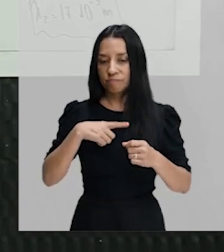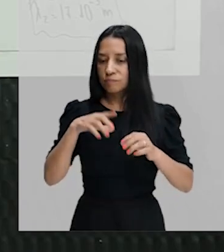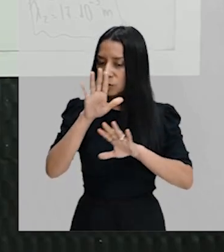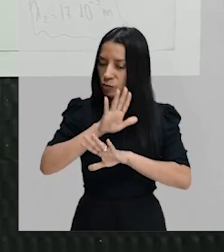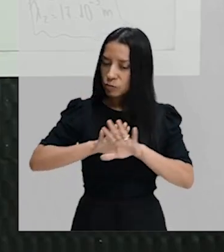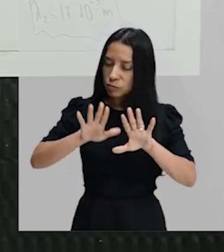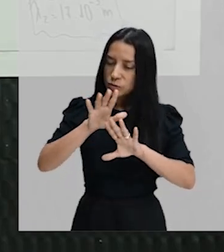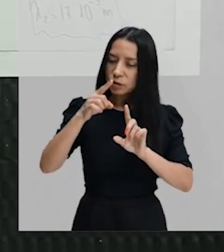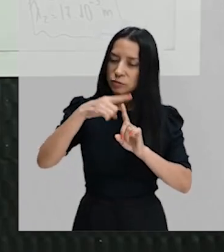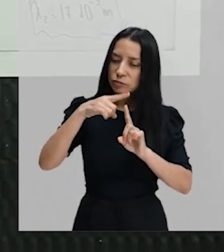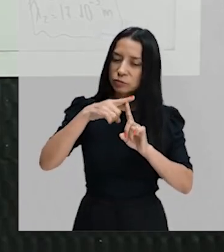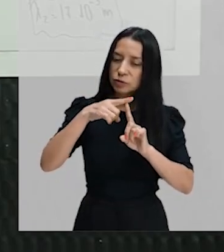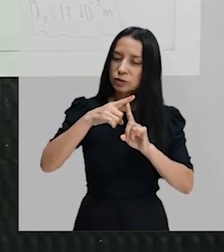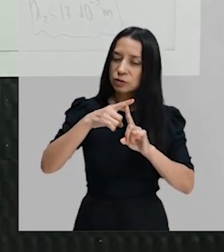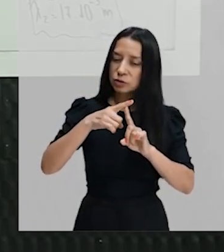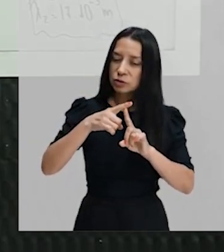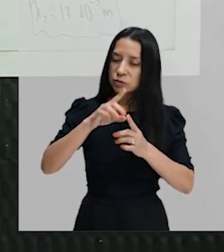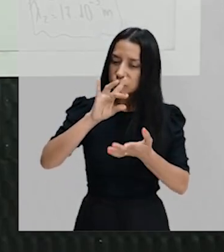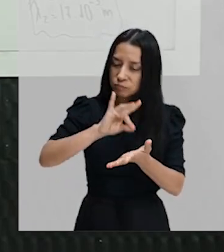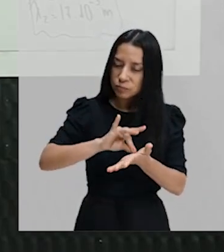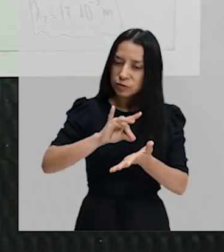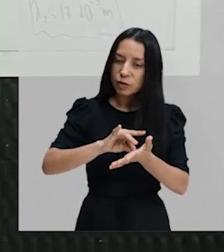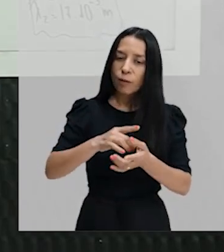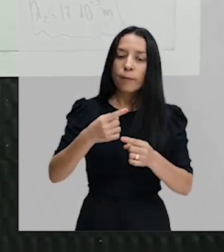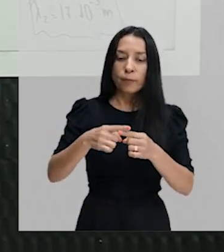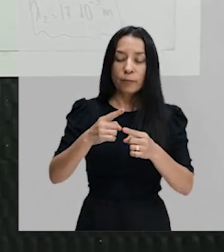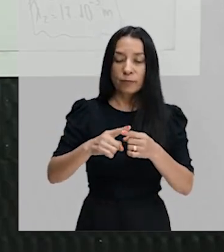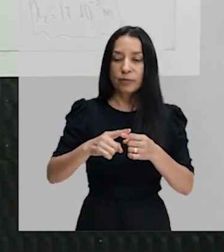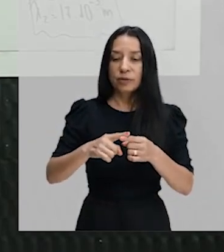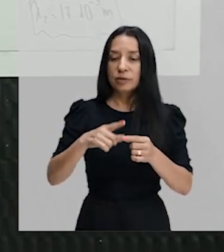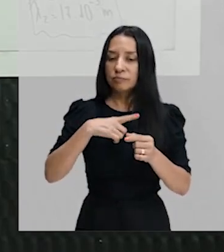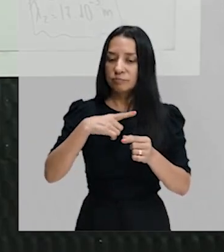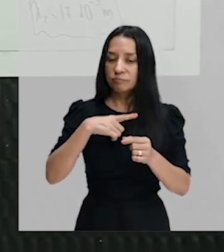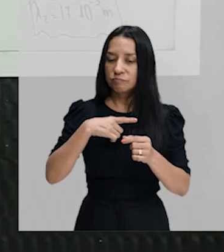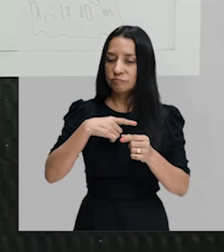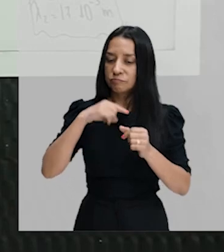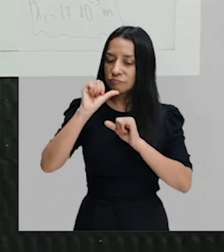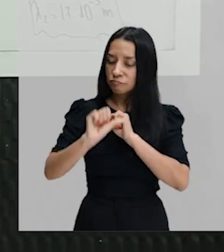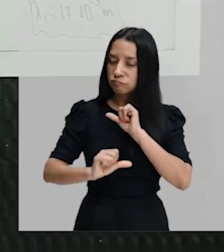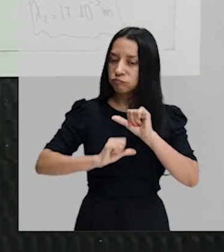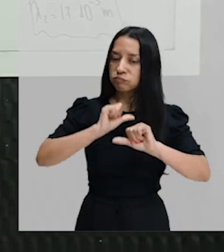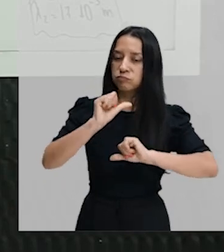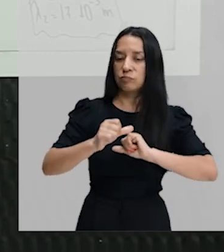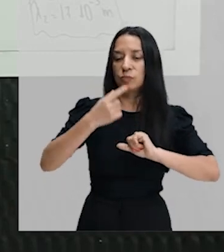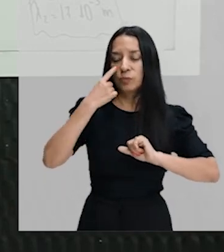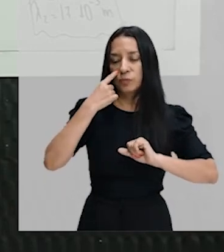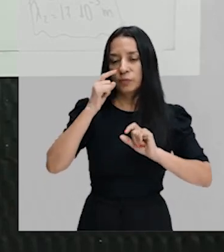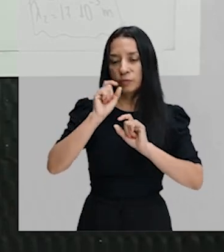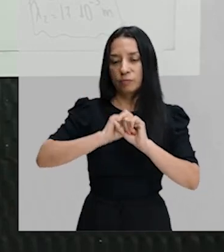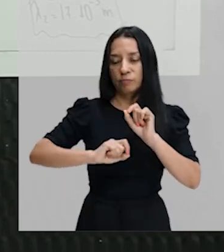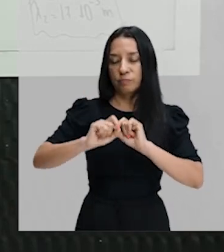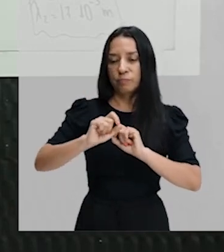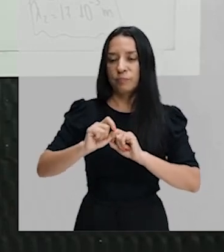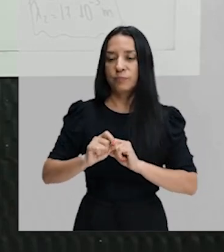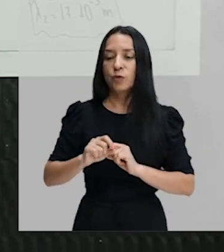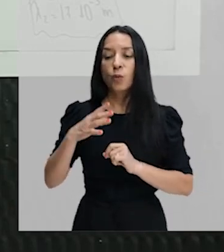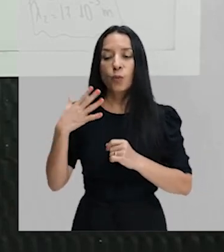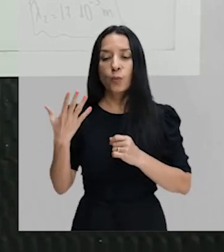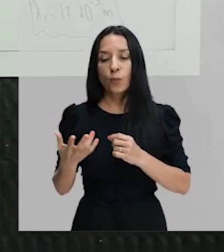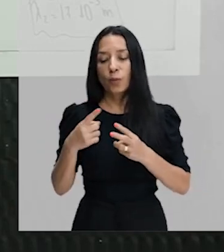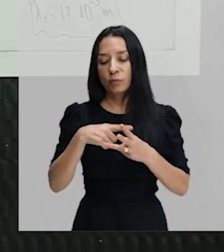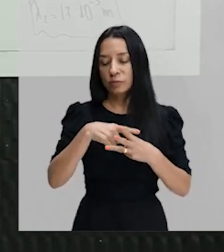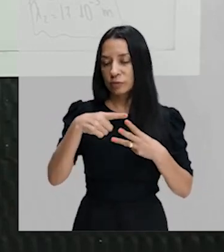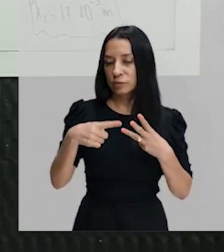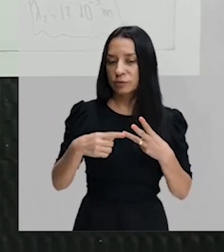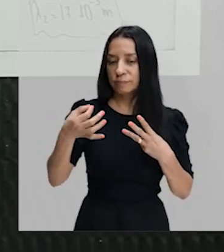de afirmação porque nós temos uma mudançazinha ali certo tá Ok então vamos ver aqui né qual dessas